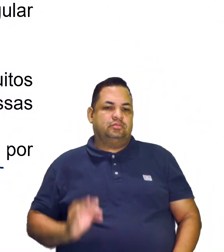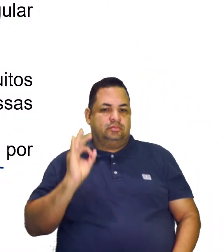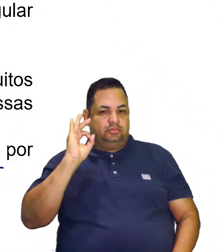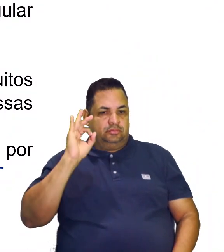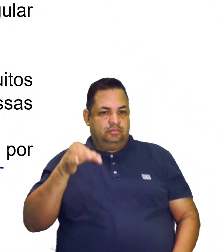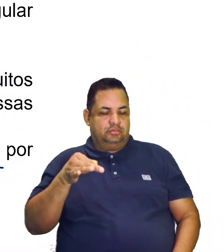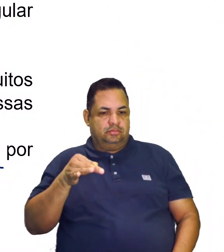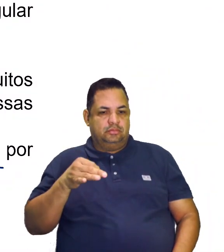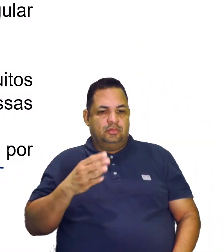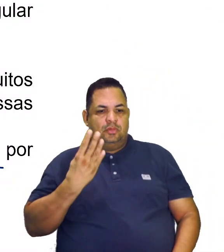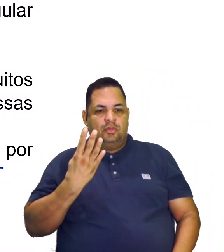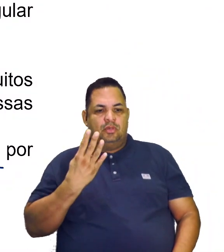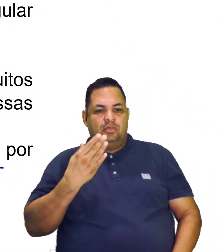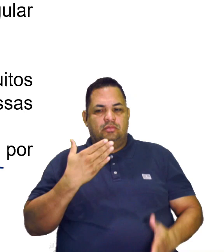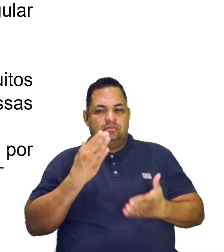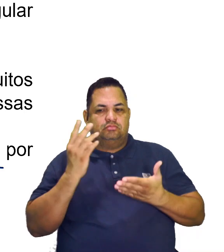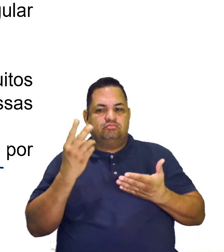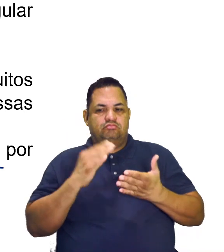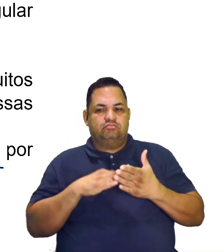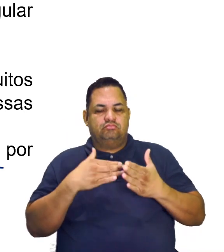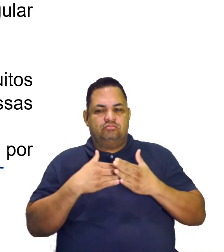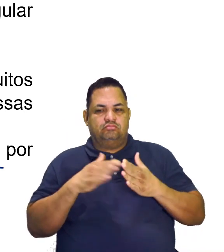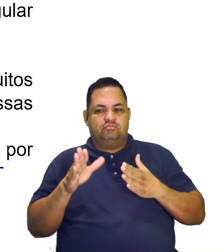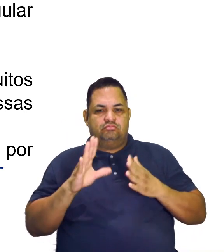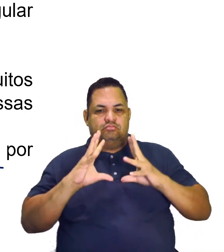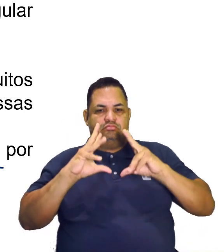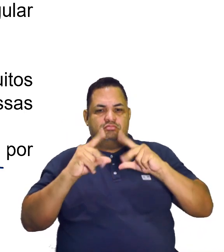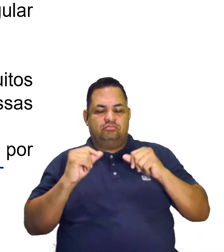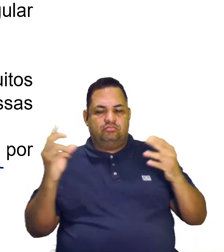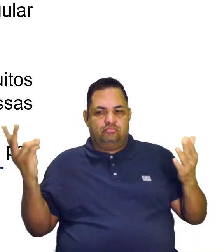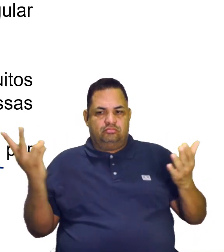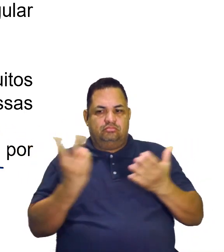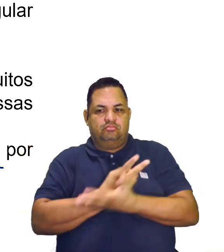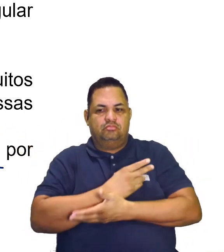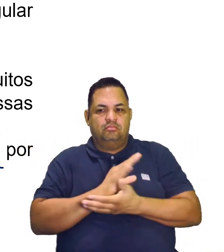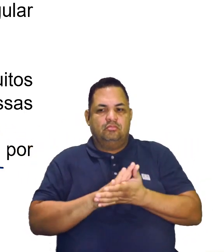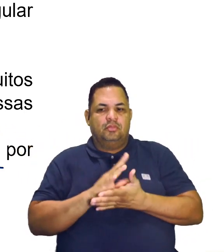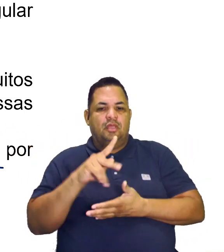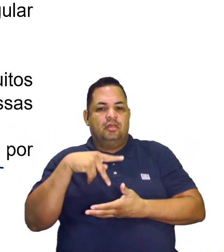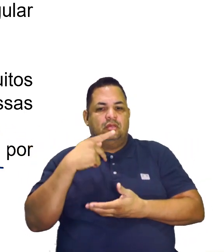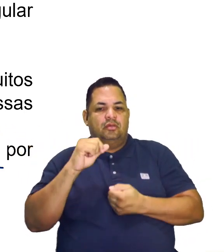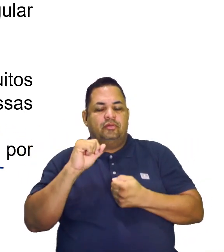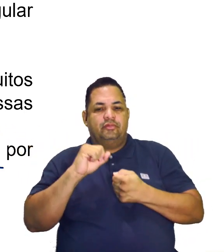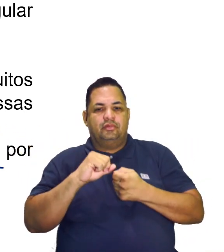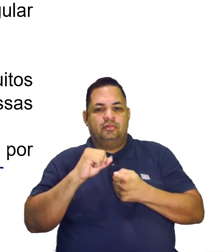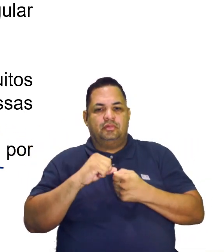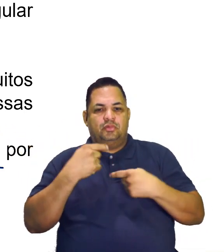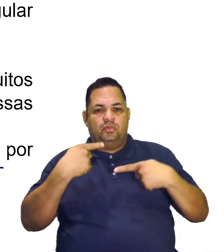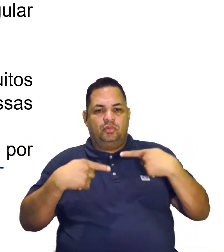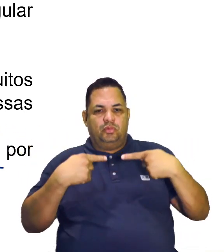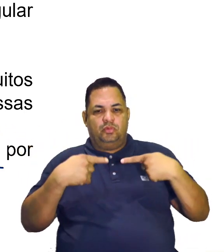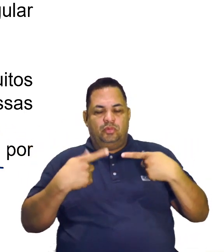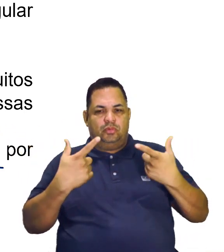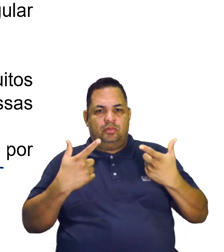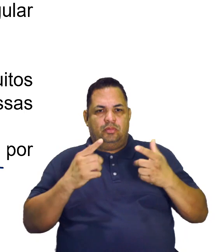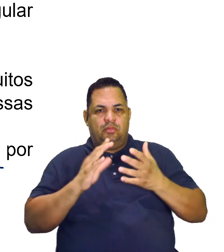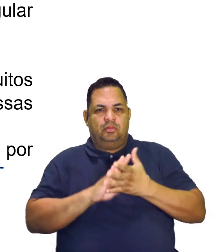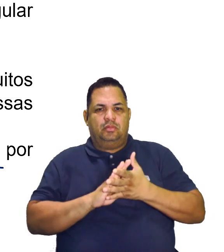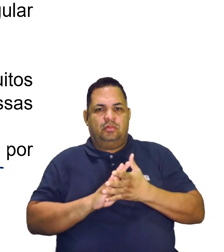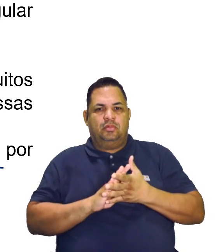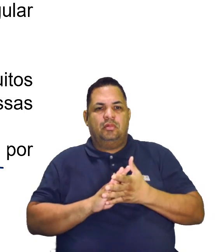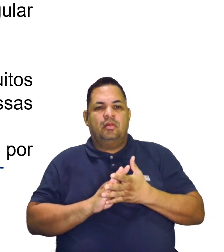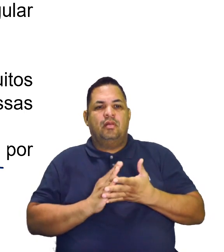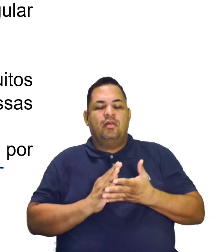estão corretos, somente a 4 que não. Então, tudo isso acontece. Nós não fizemos discussões sobre esse tema,